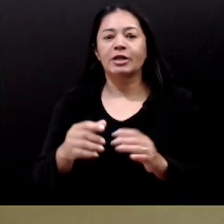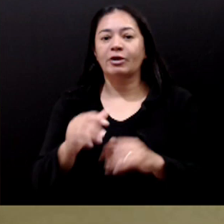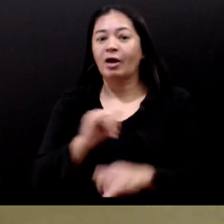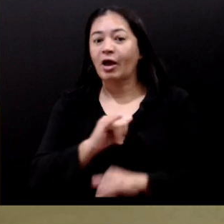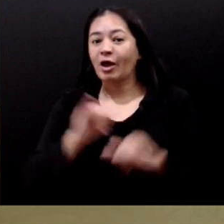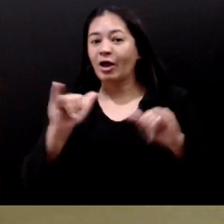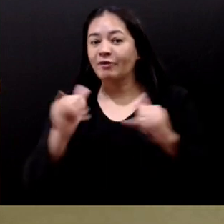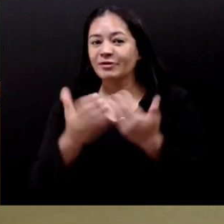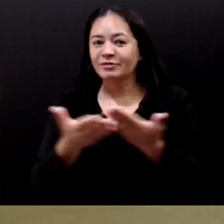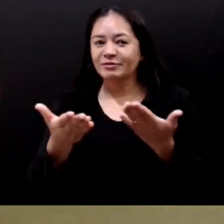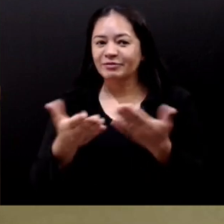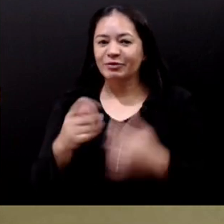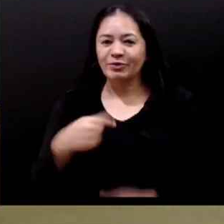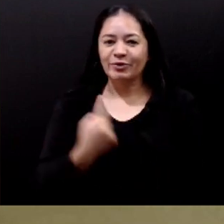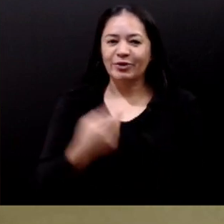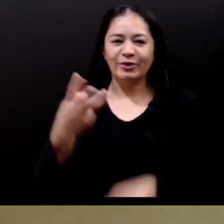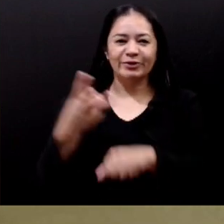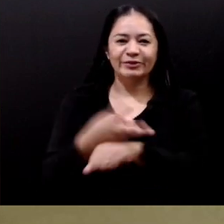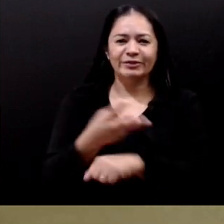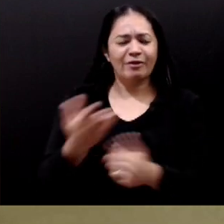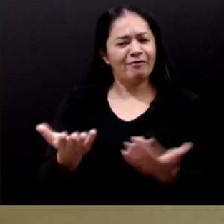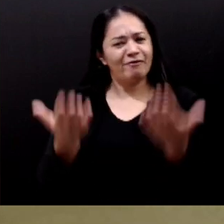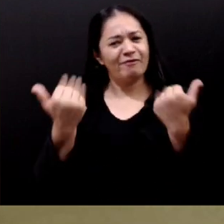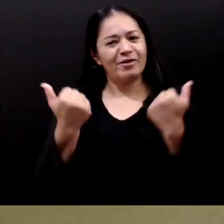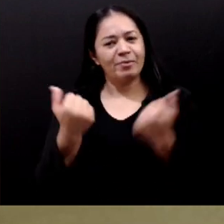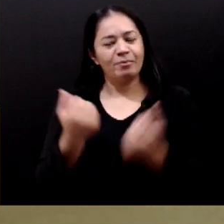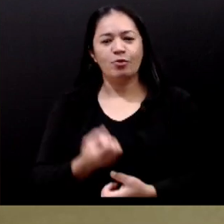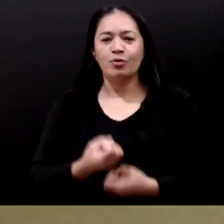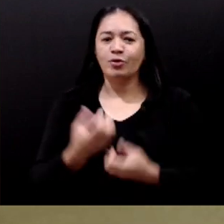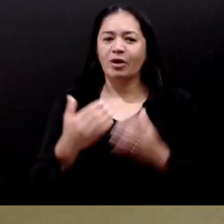nosso WhatsApp. Manda a sua mensagem para a gente,